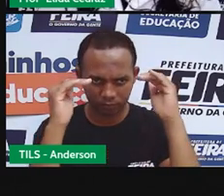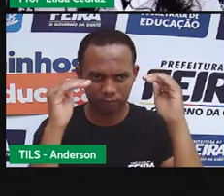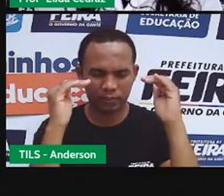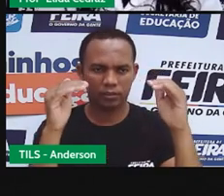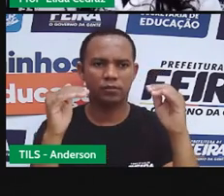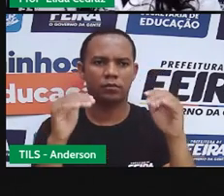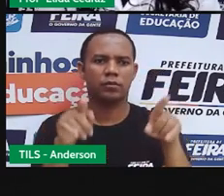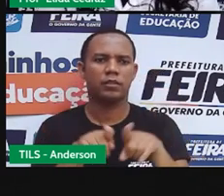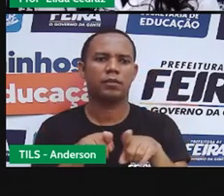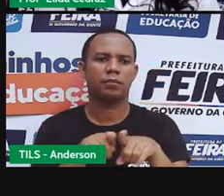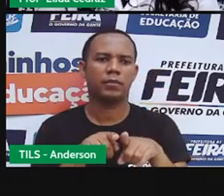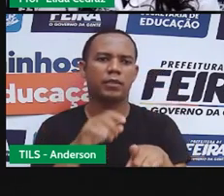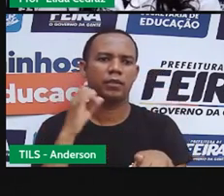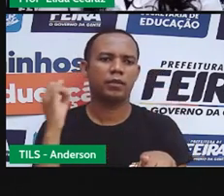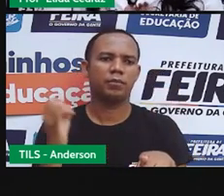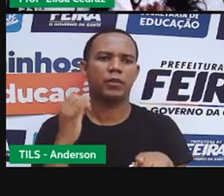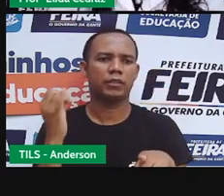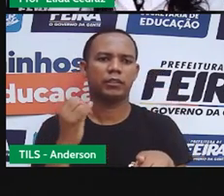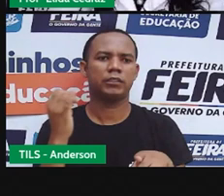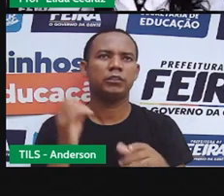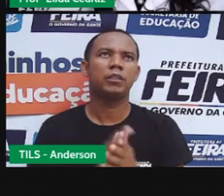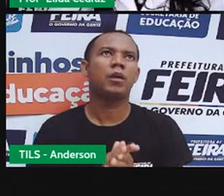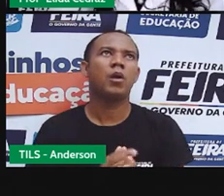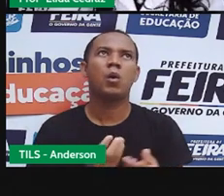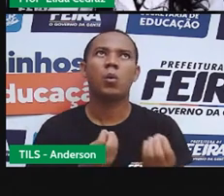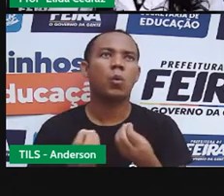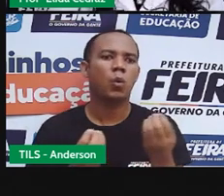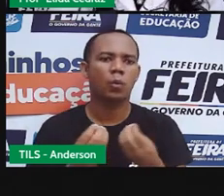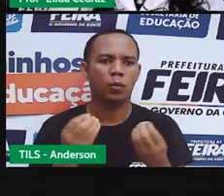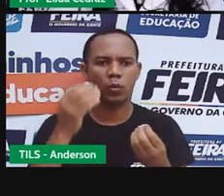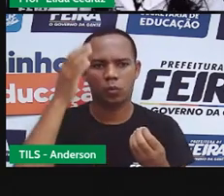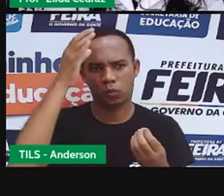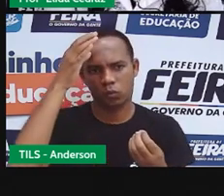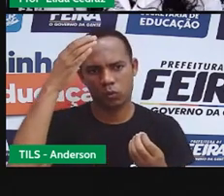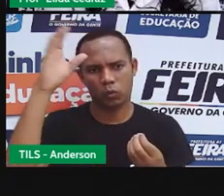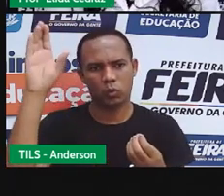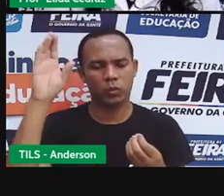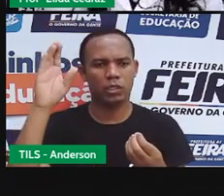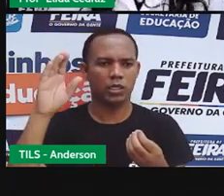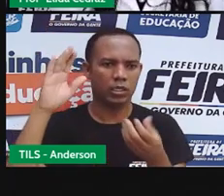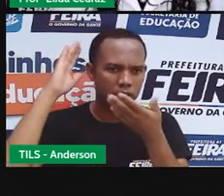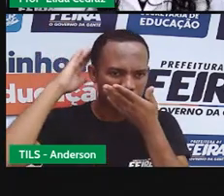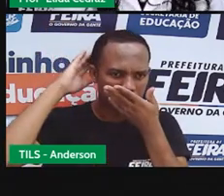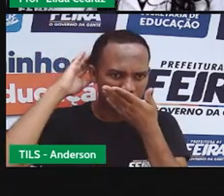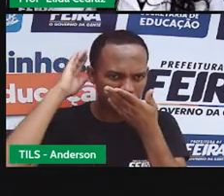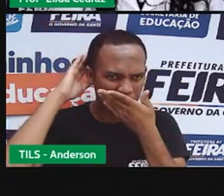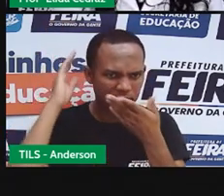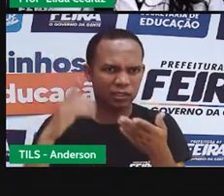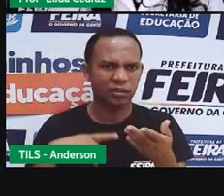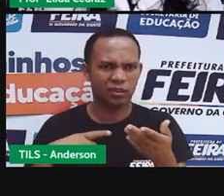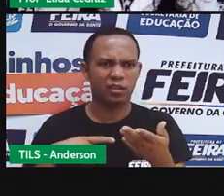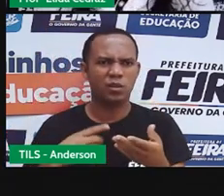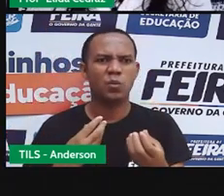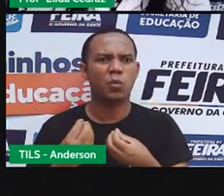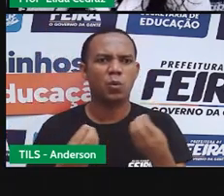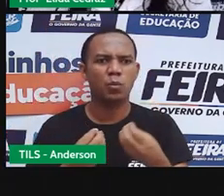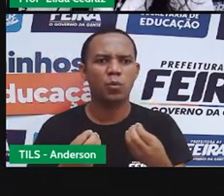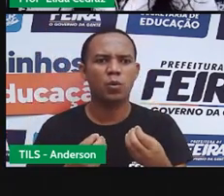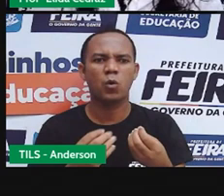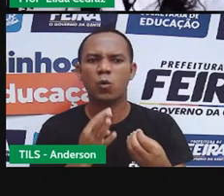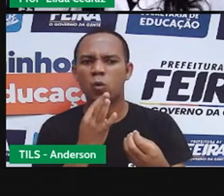Se nós não tivermos aulas sobre a cultura indígena, não temos como conhecê-la